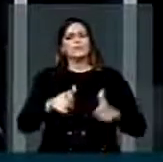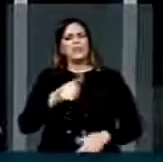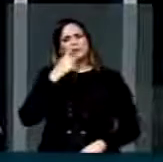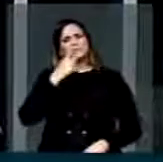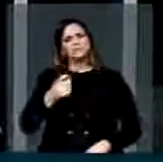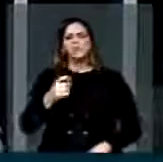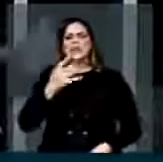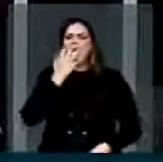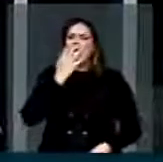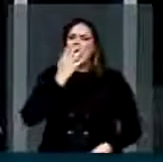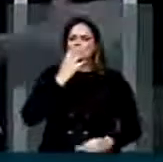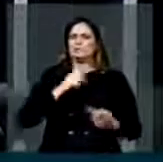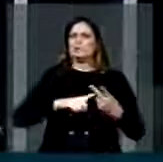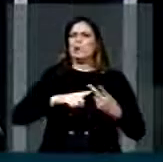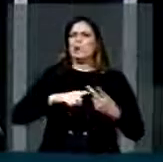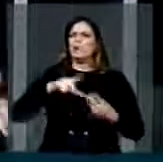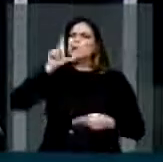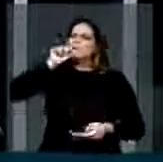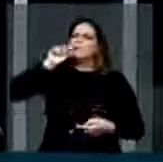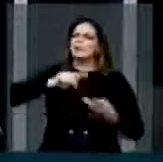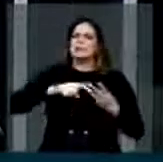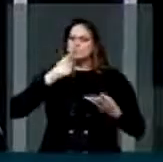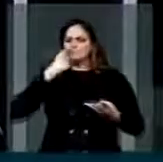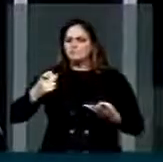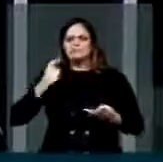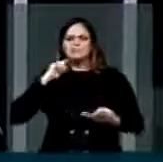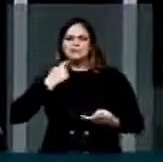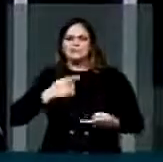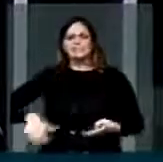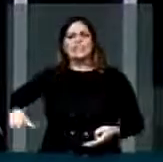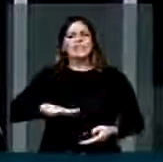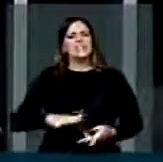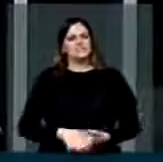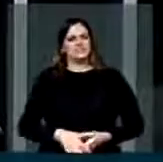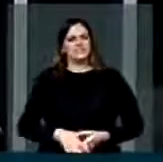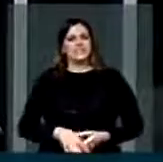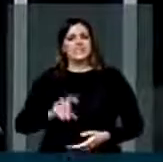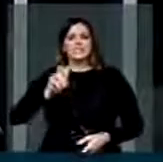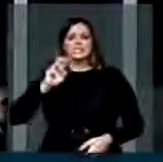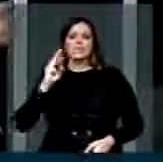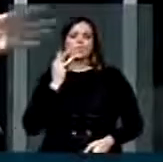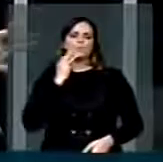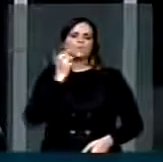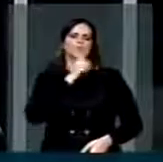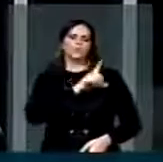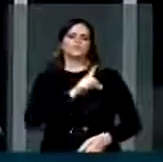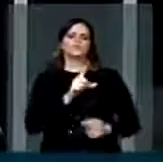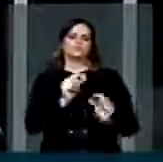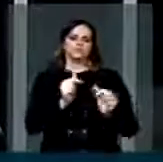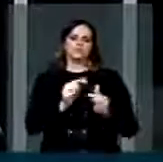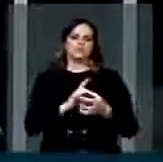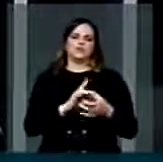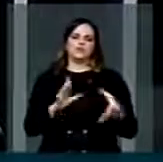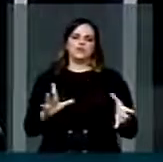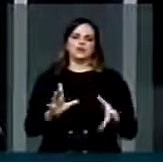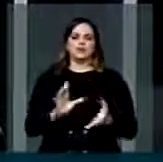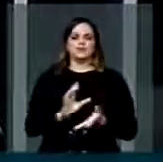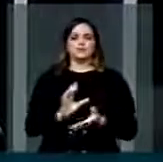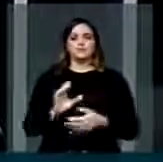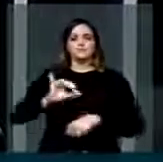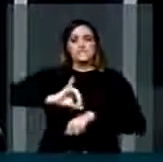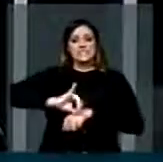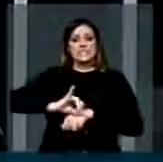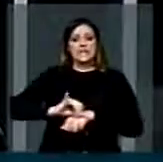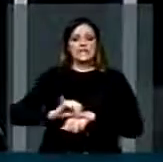com cachorro, com urubus, esgoto, sujeira. Mas os 5 milhões destinados ao centro de